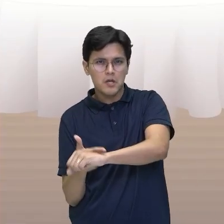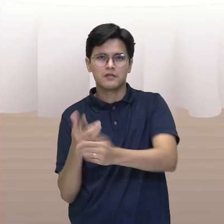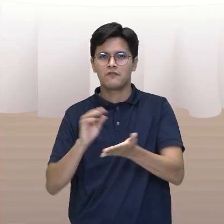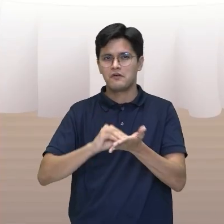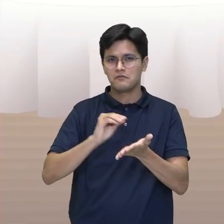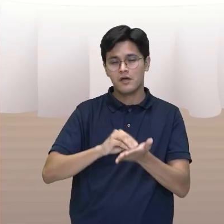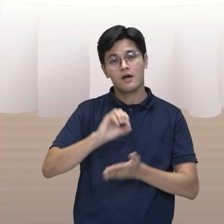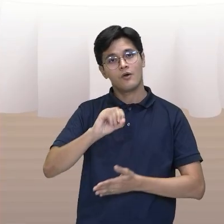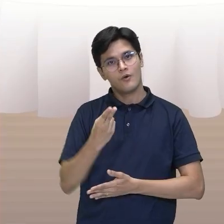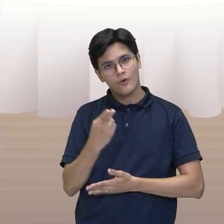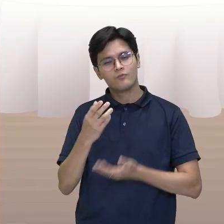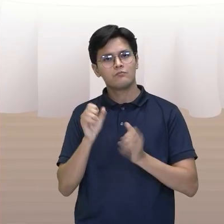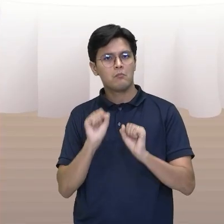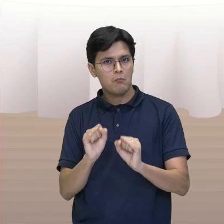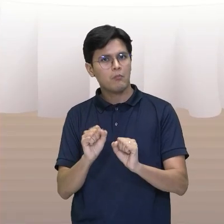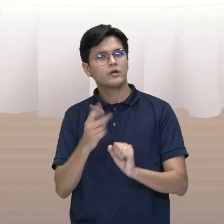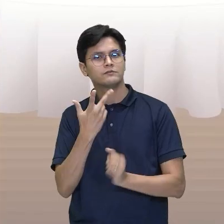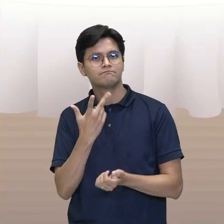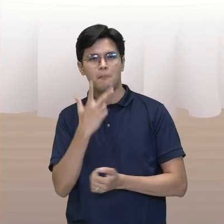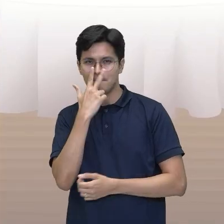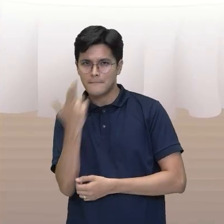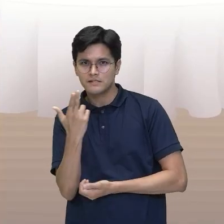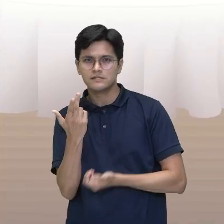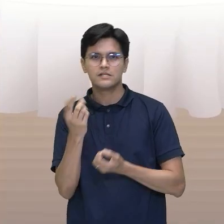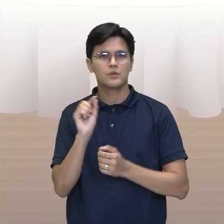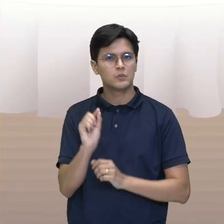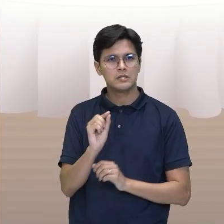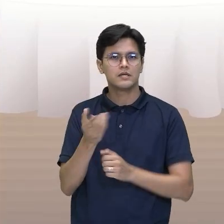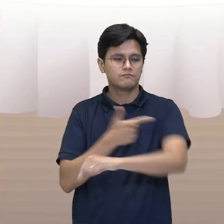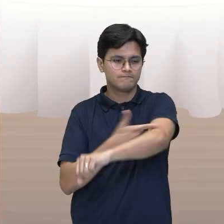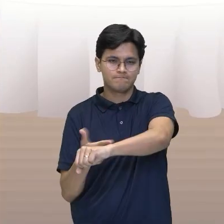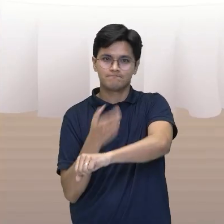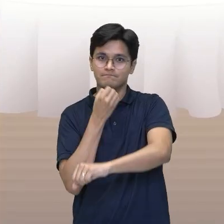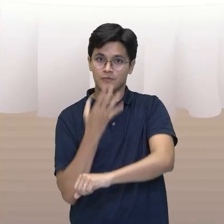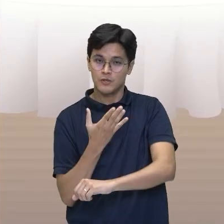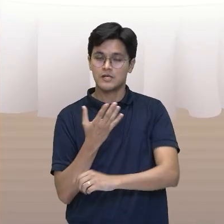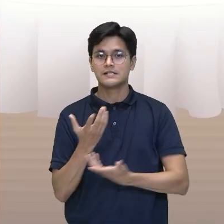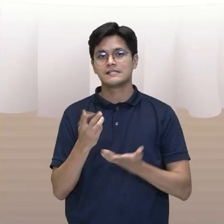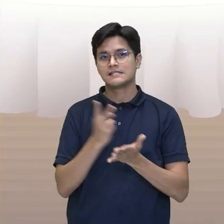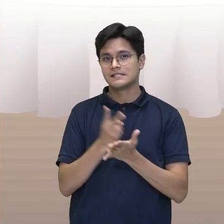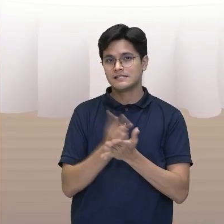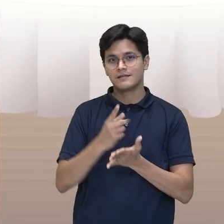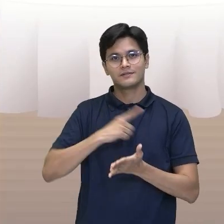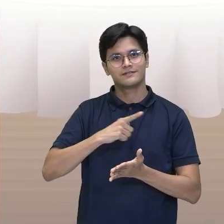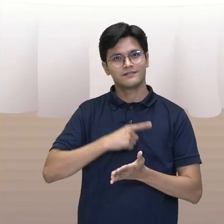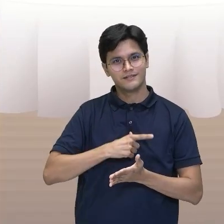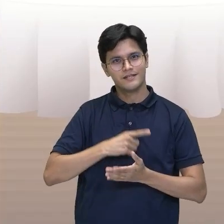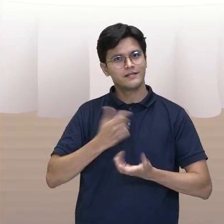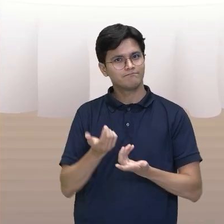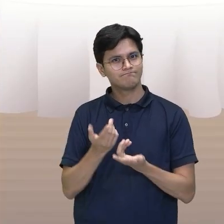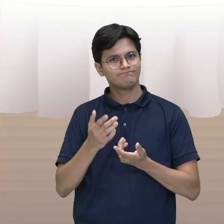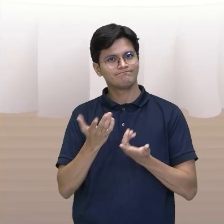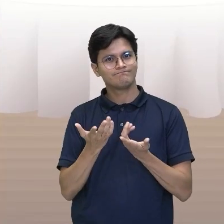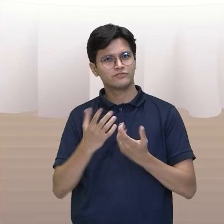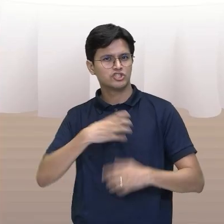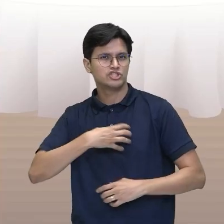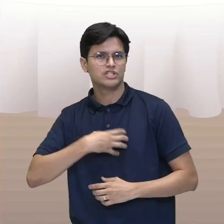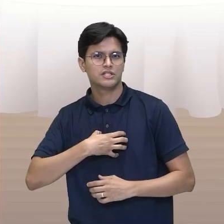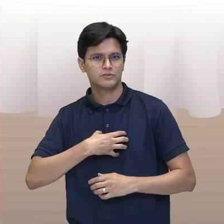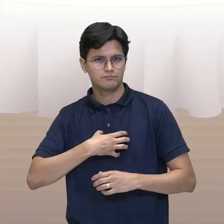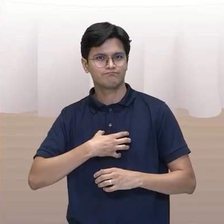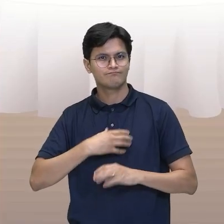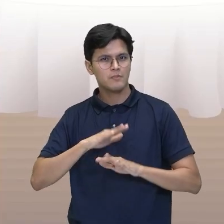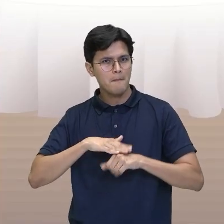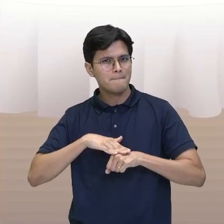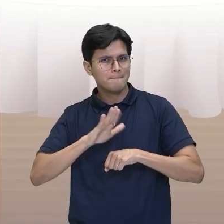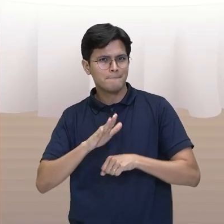mais rude, tá certo? Então tem sempre aquela forma mais direta. Eu quero algo. I want pepperoni